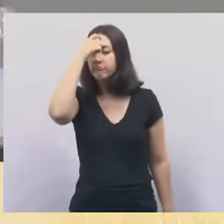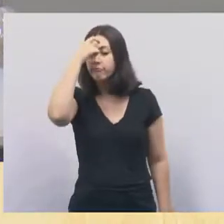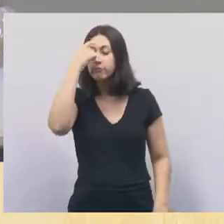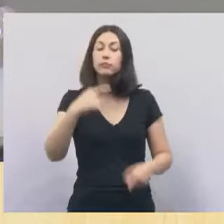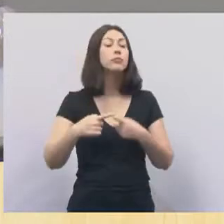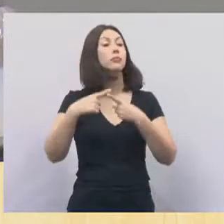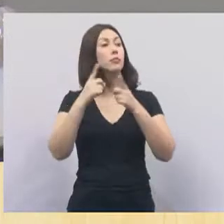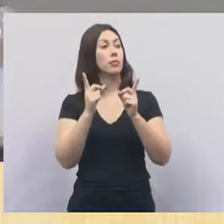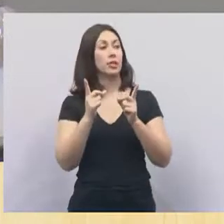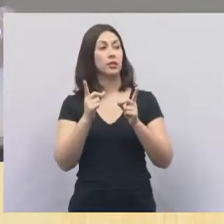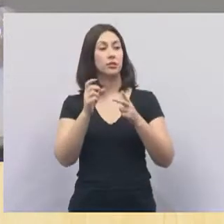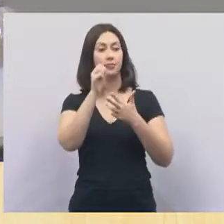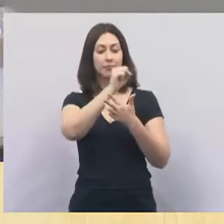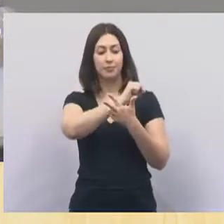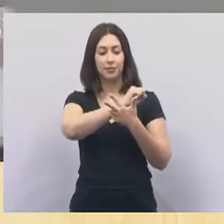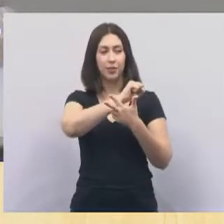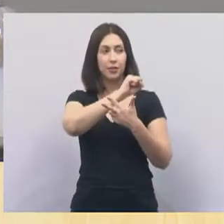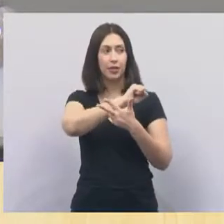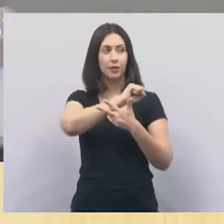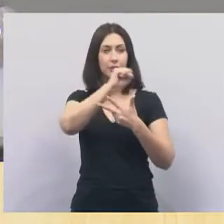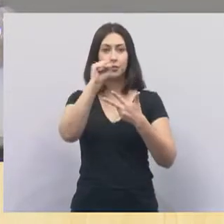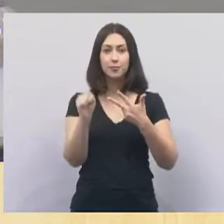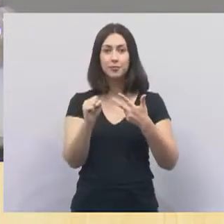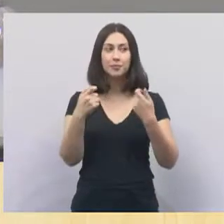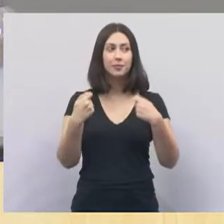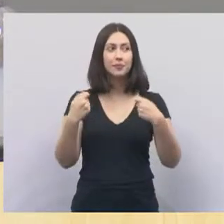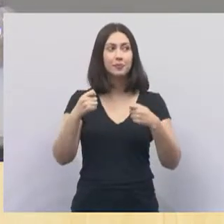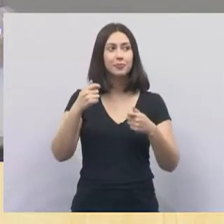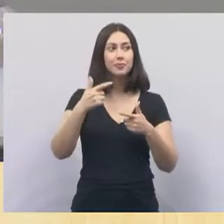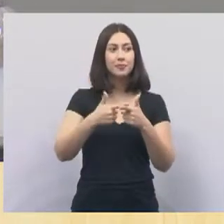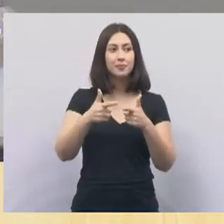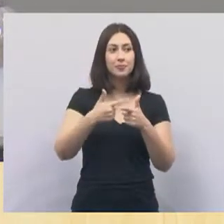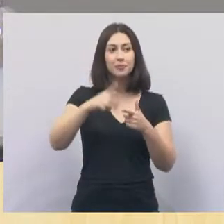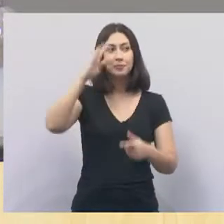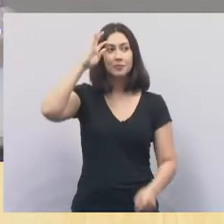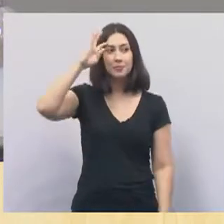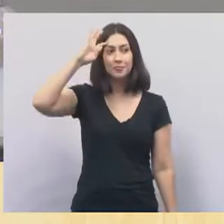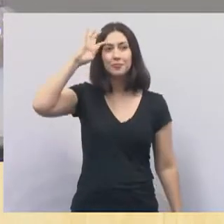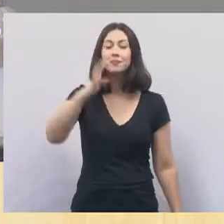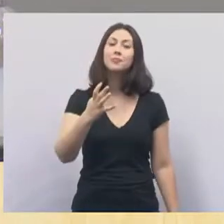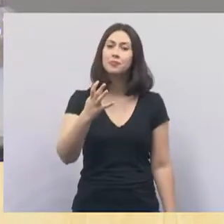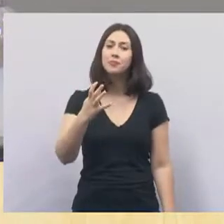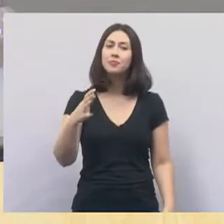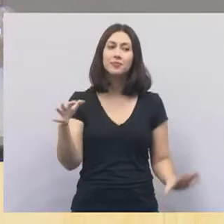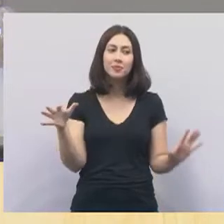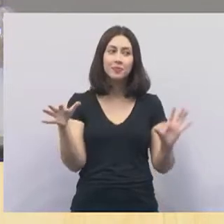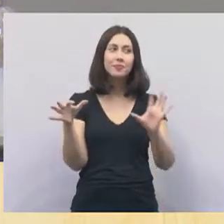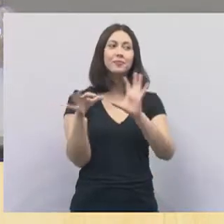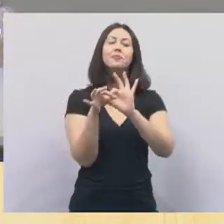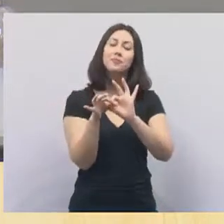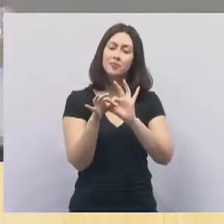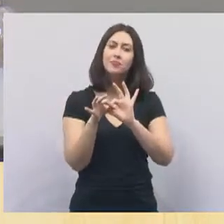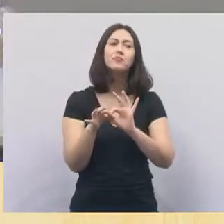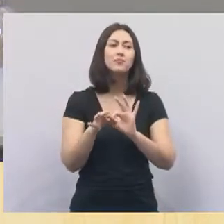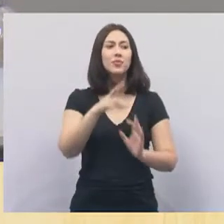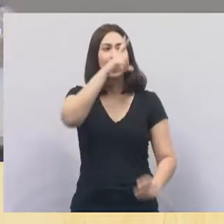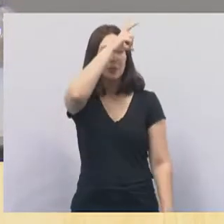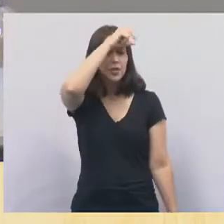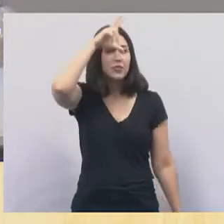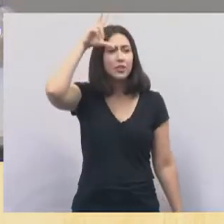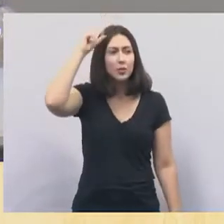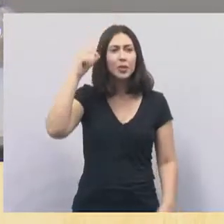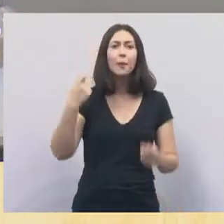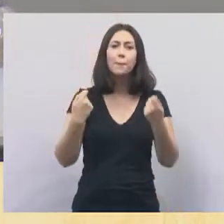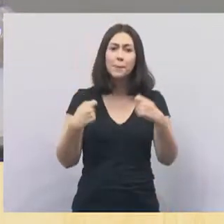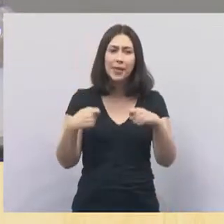acho que isso poder público tem que ver urgentemente tem que ter uma ação mais conjunta prefeitura tem que